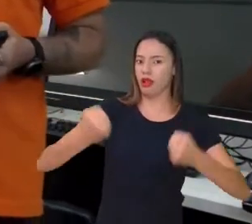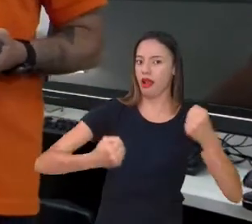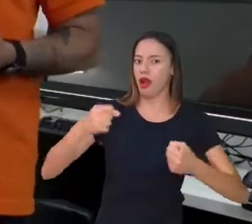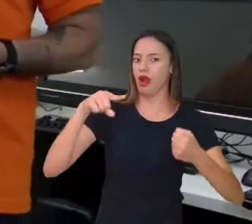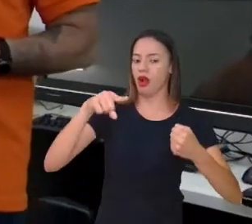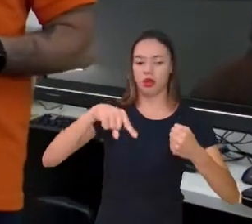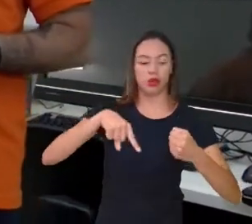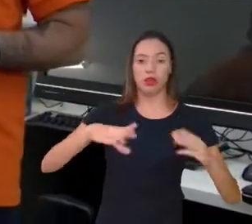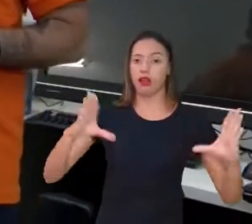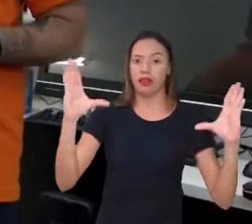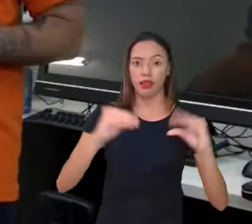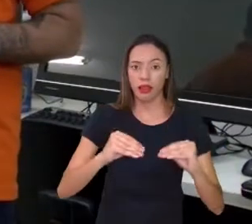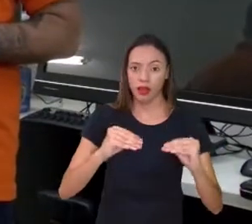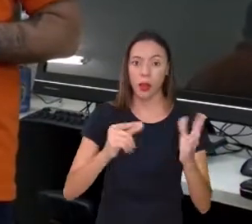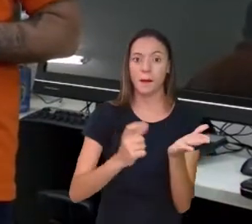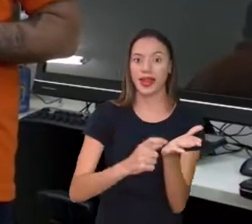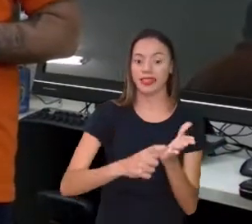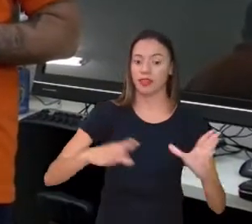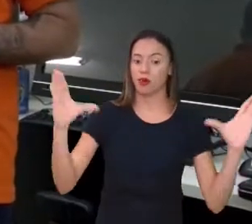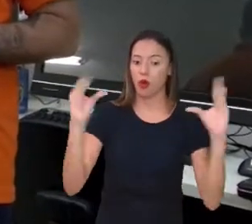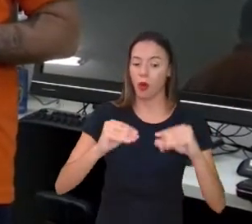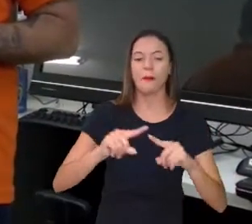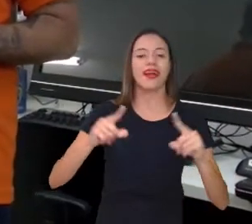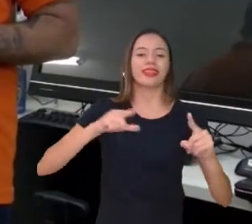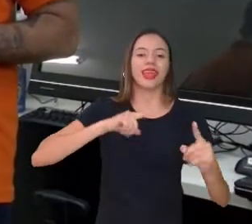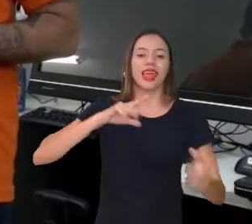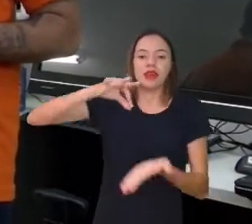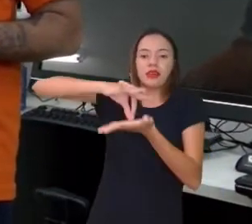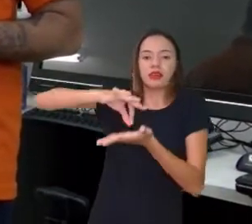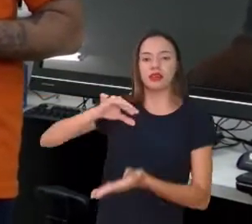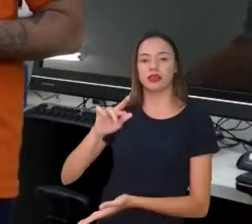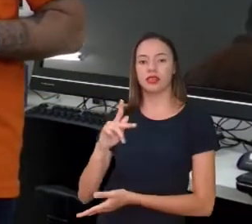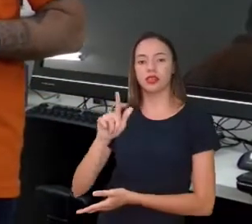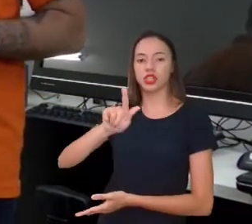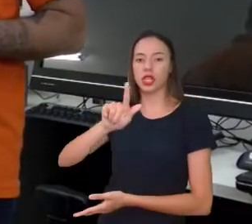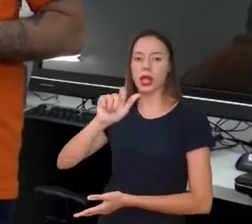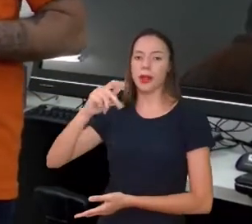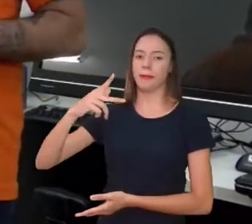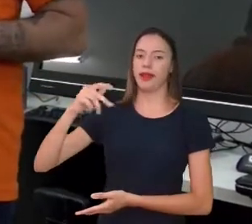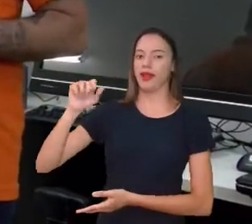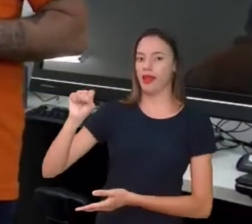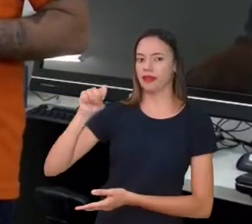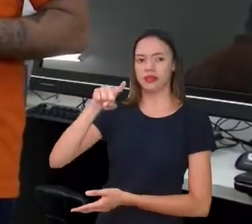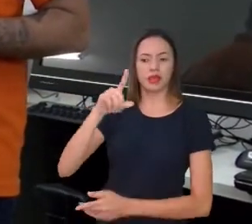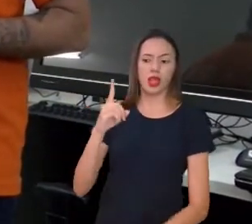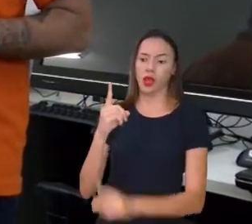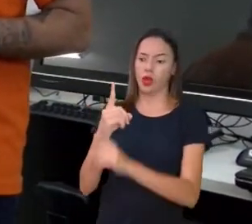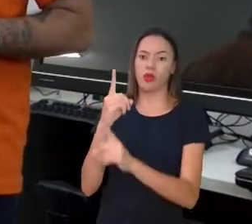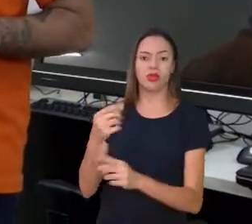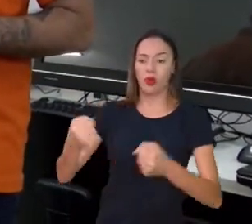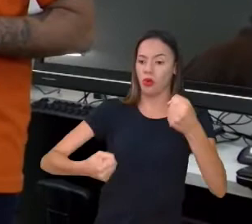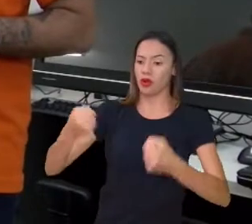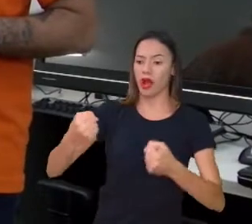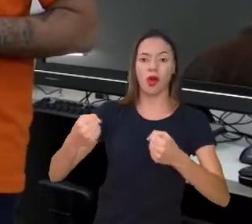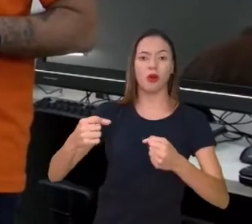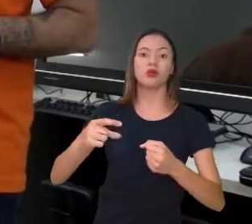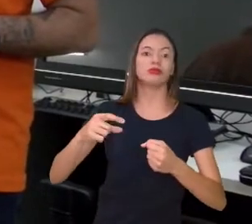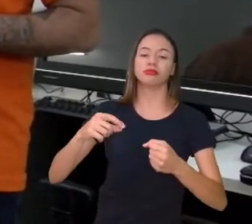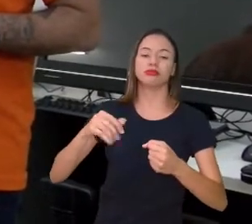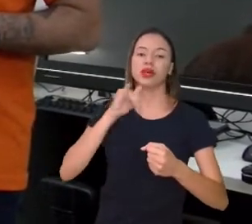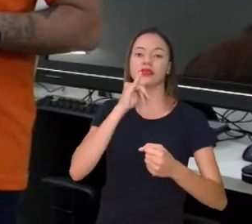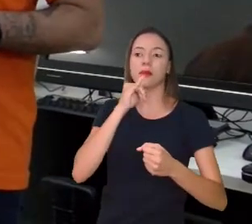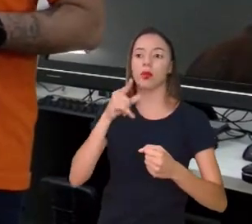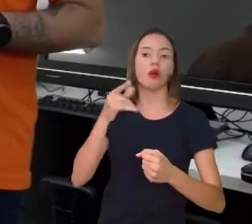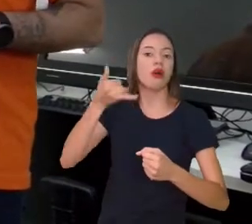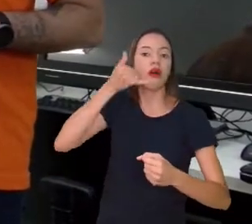esteja desligado, há um GPS. Então, a gente consegue encontrar aquele carro mesmo desligado. Então, ele está